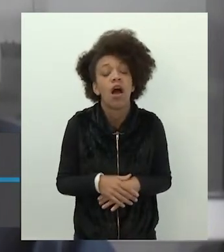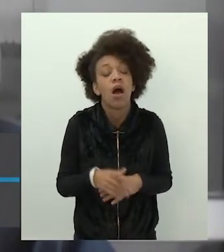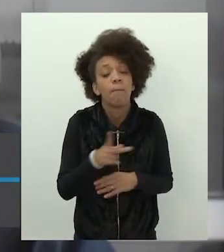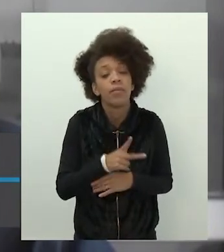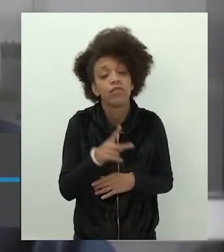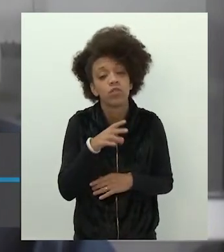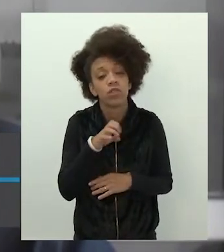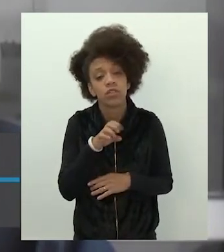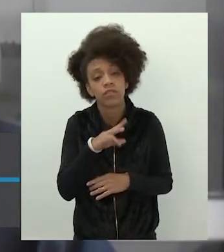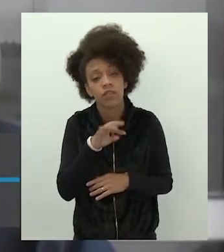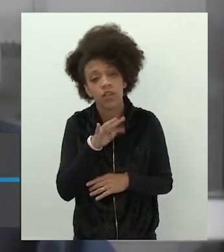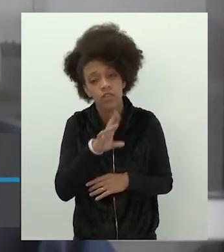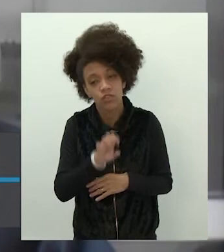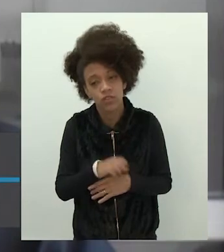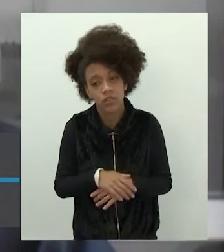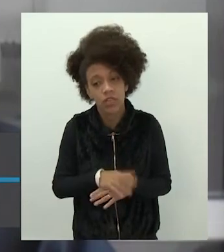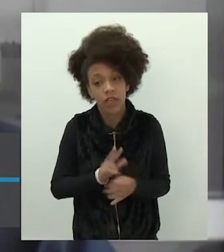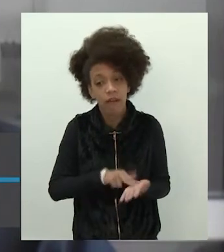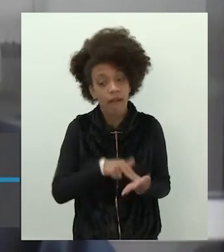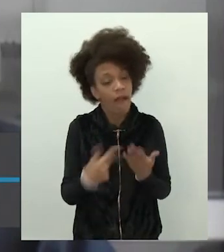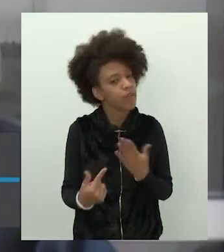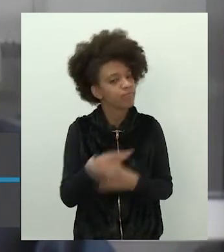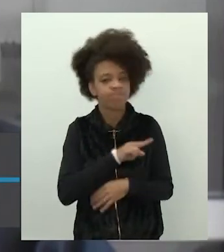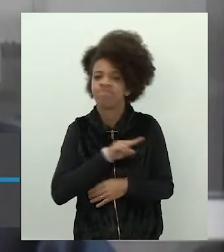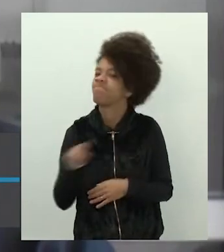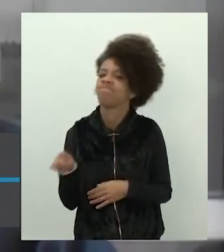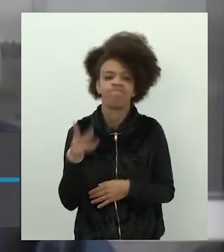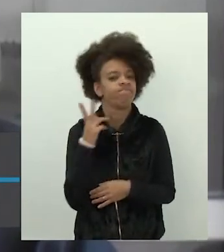comenta aqui, cair não é normal.